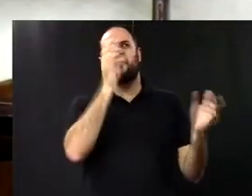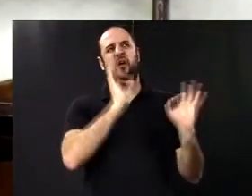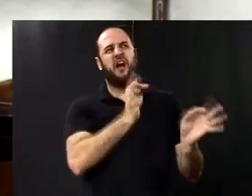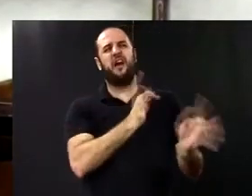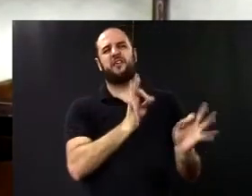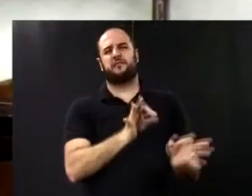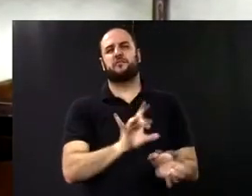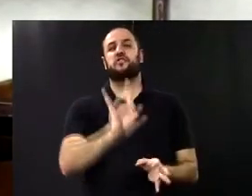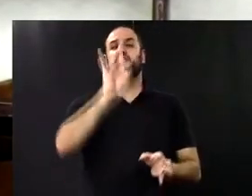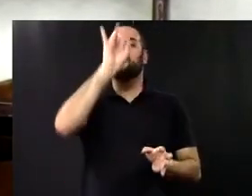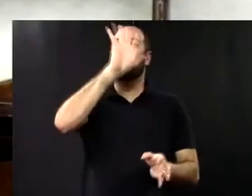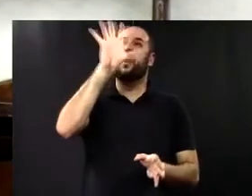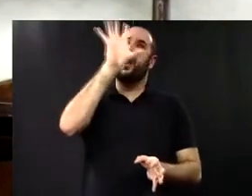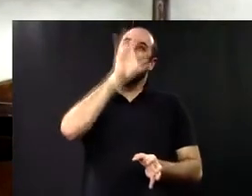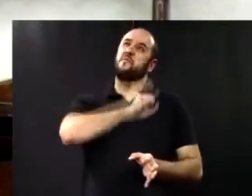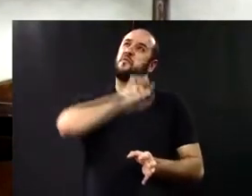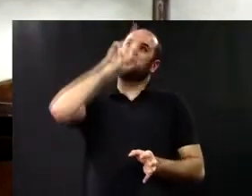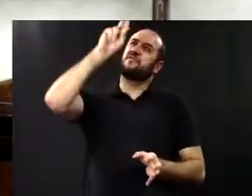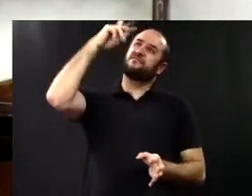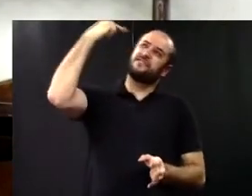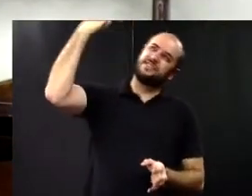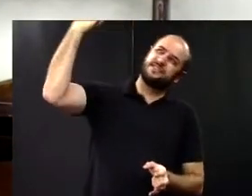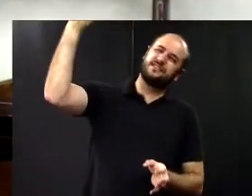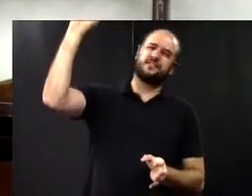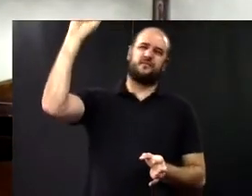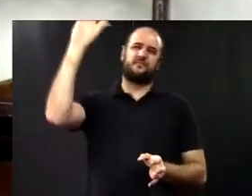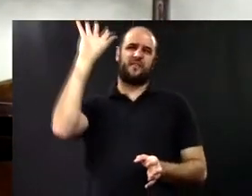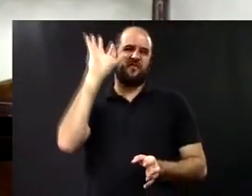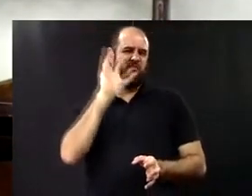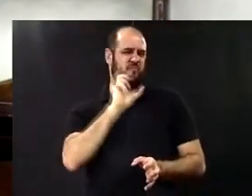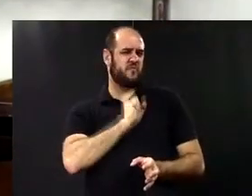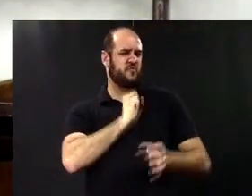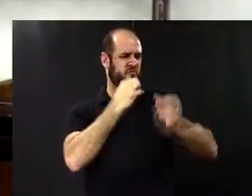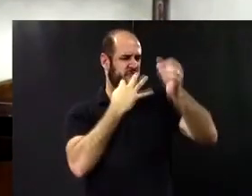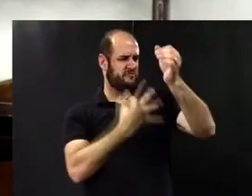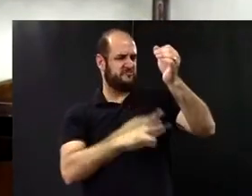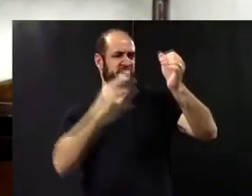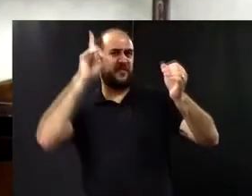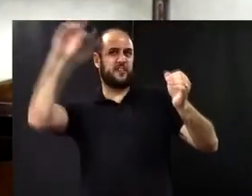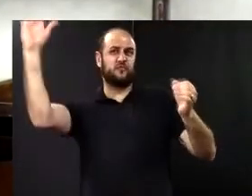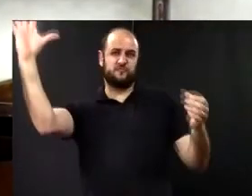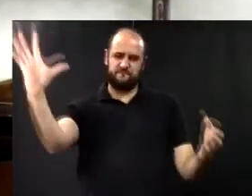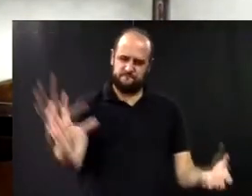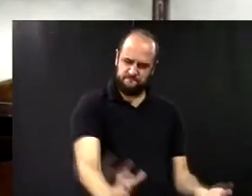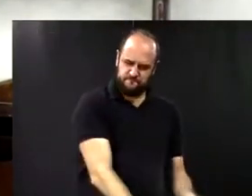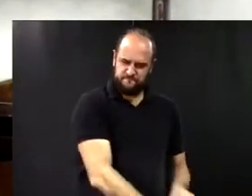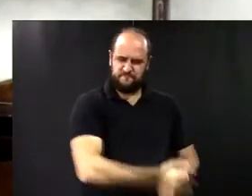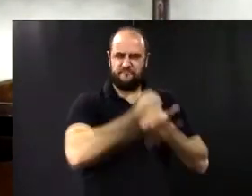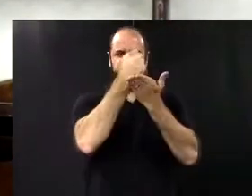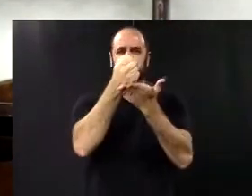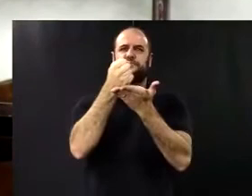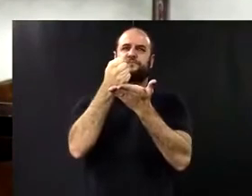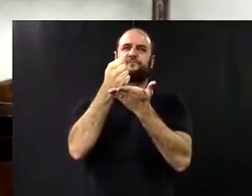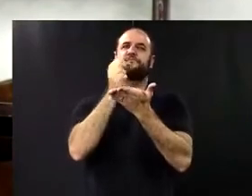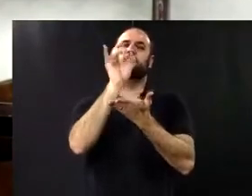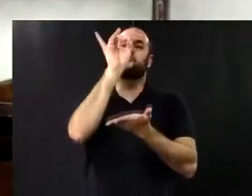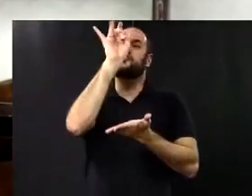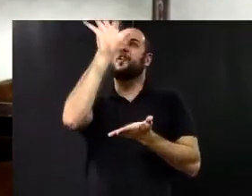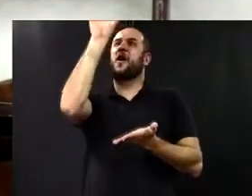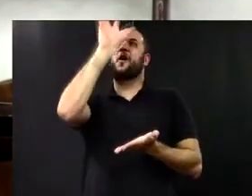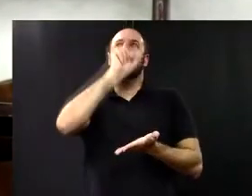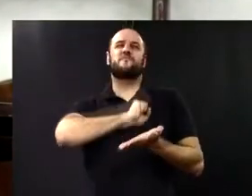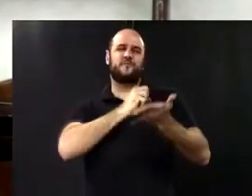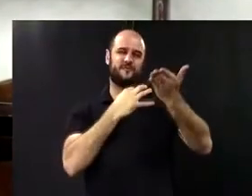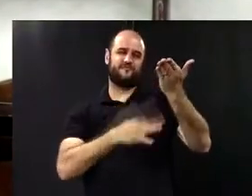Deus, através do seu amor e da sua disciplina, que pode nos tirar de lá. Somente através do seu amor e da